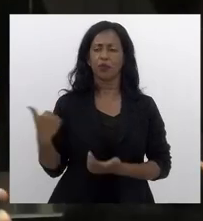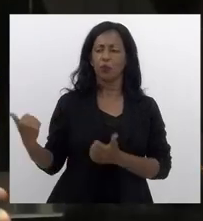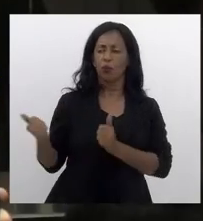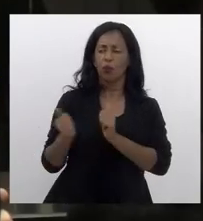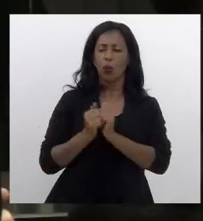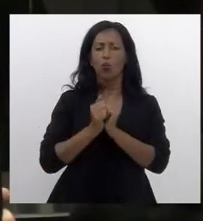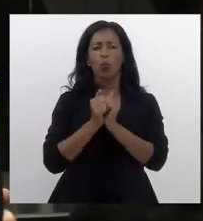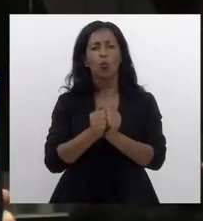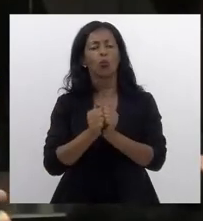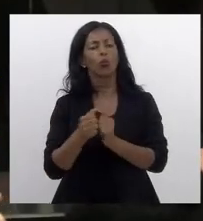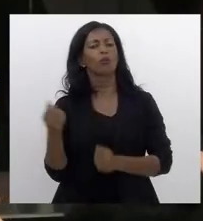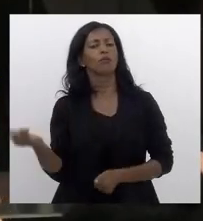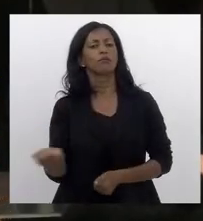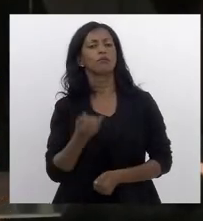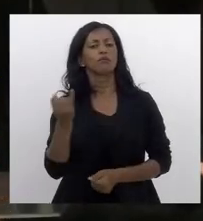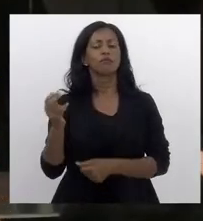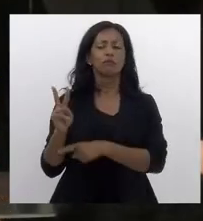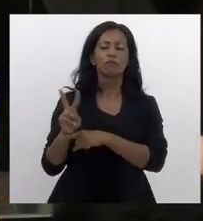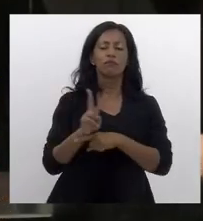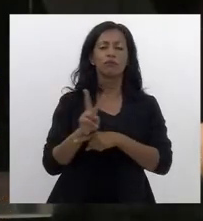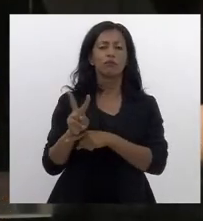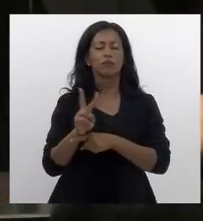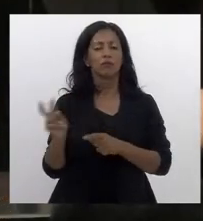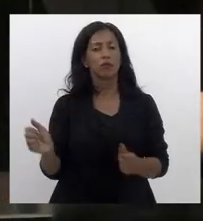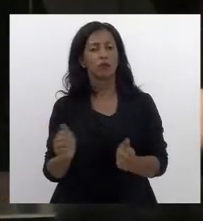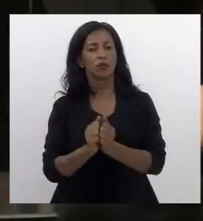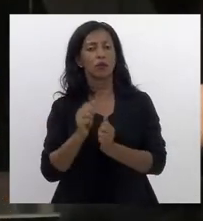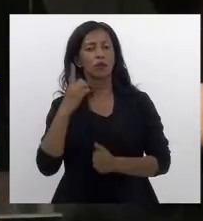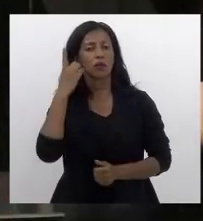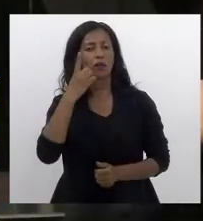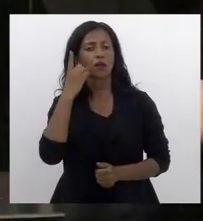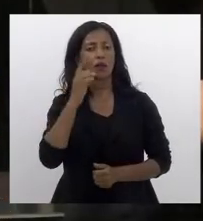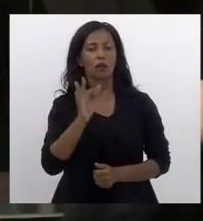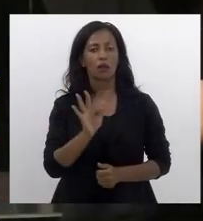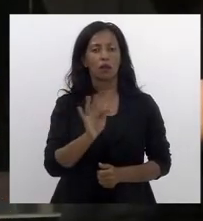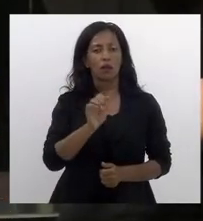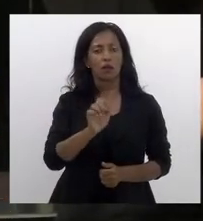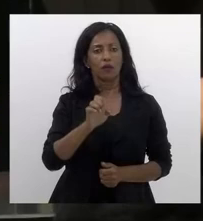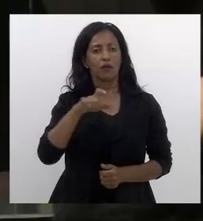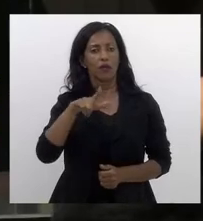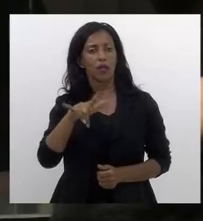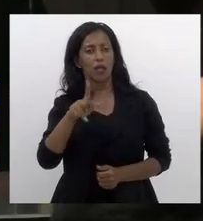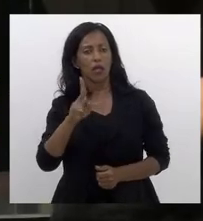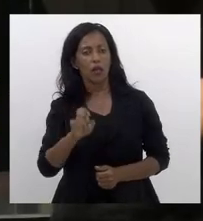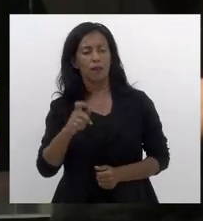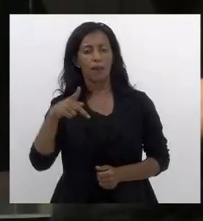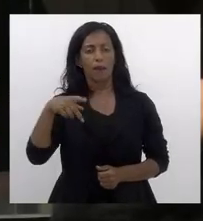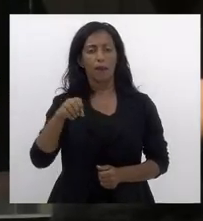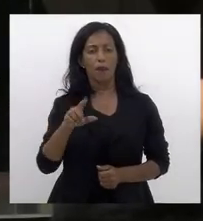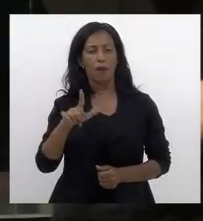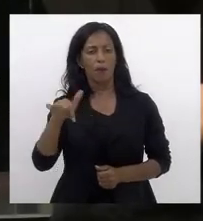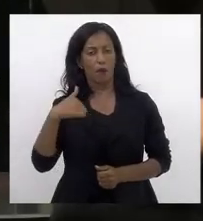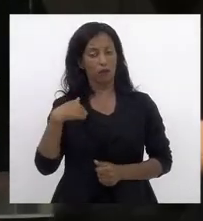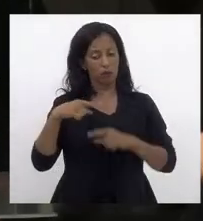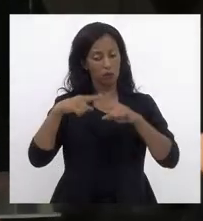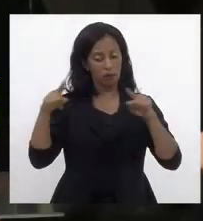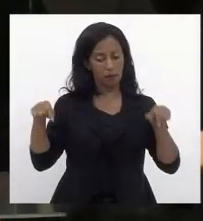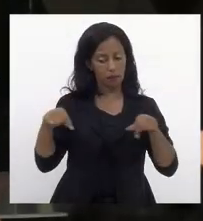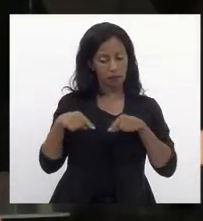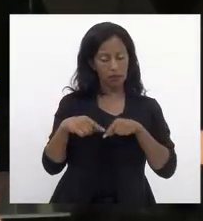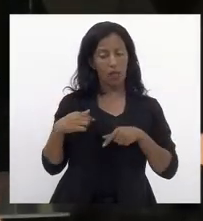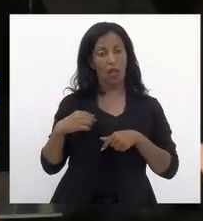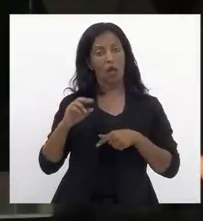companheiro muito importante fiscalizando comigo, que é o deputado Felipe Poubel. Tanto no meu gabinete, como